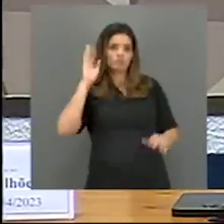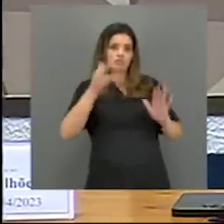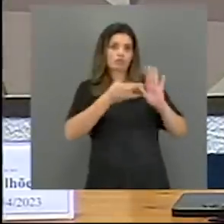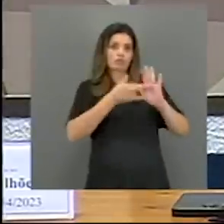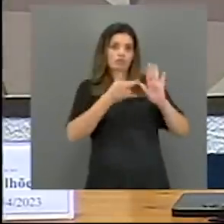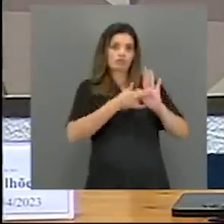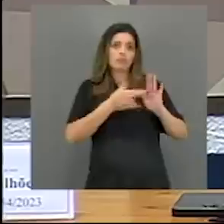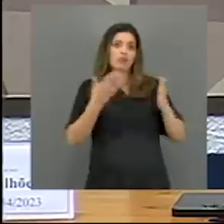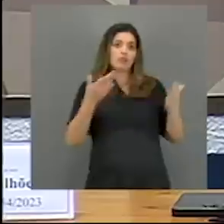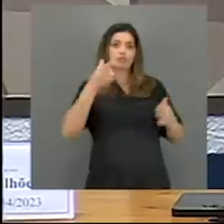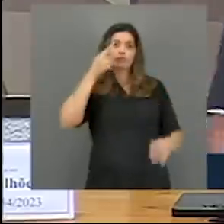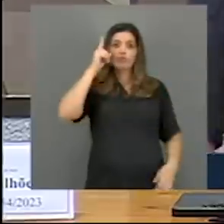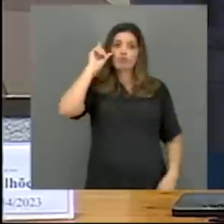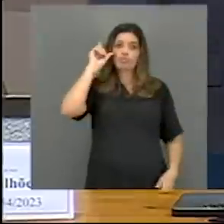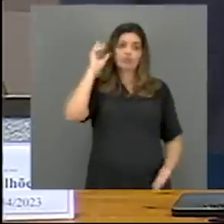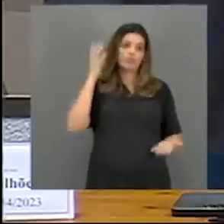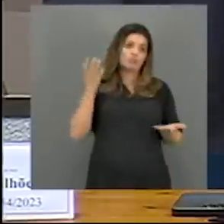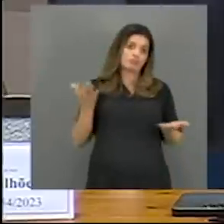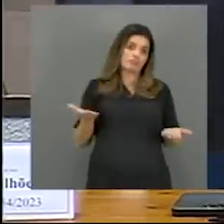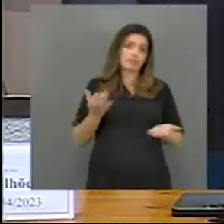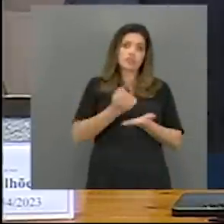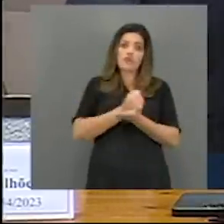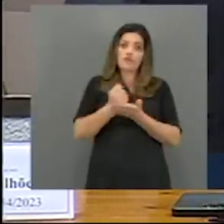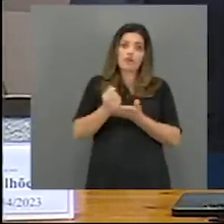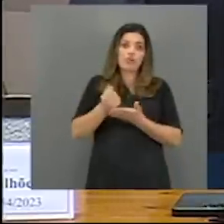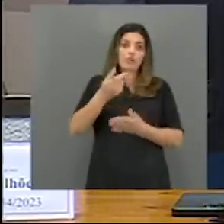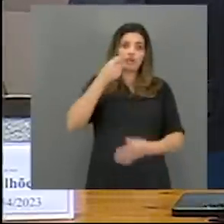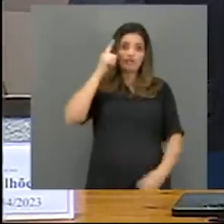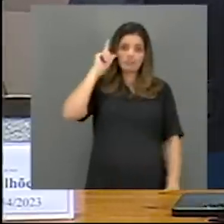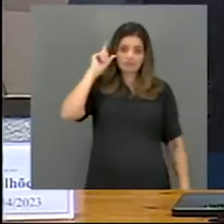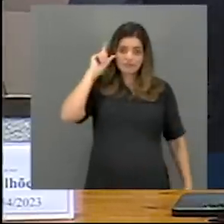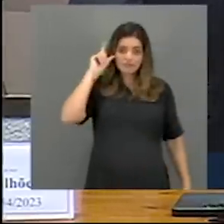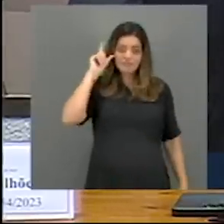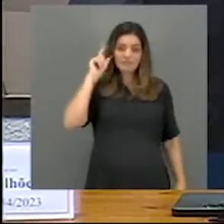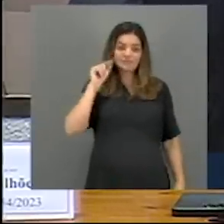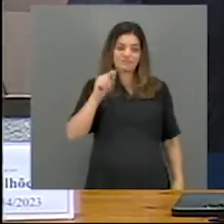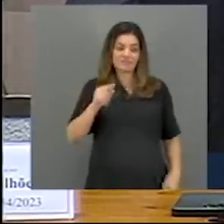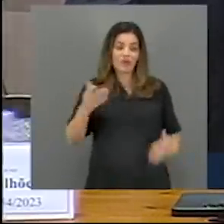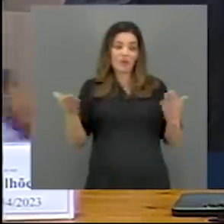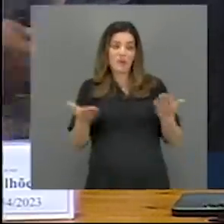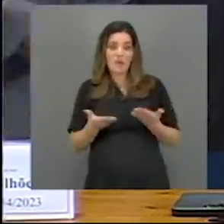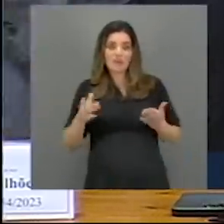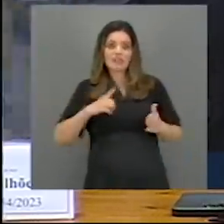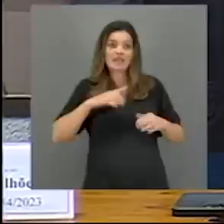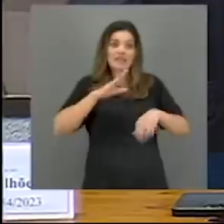pertinentes. As de ontem ficaram na sessão de ontem, mas vamos hoje estipular